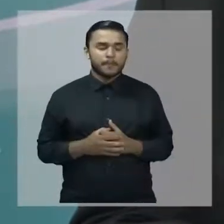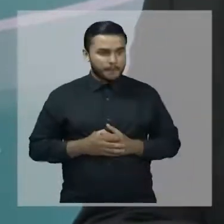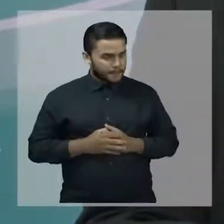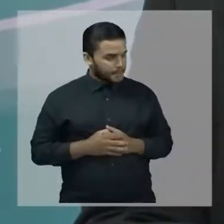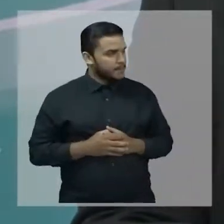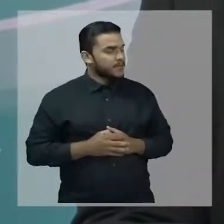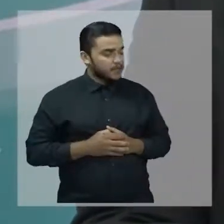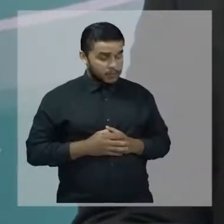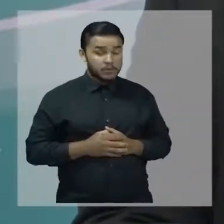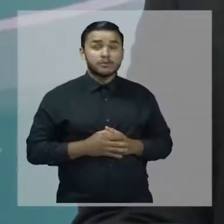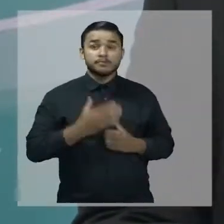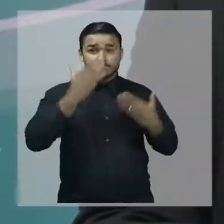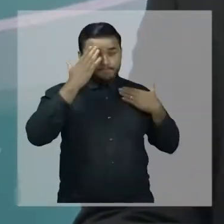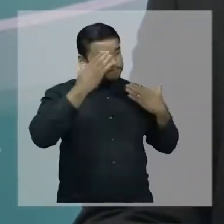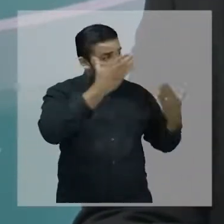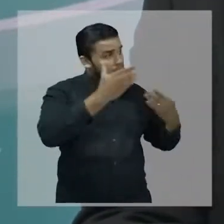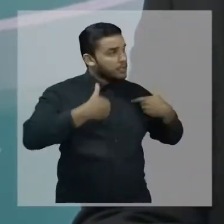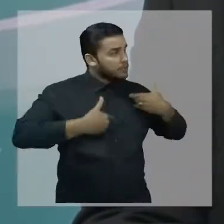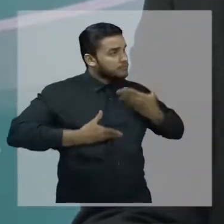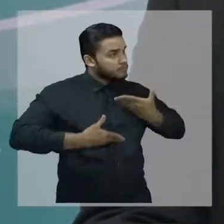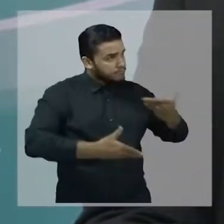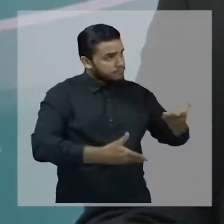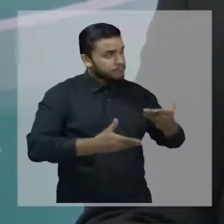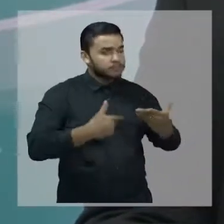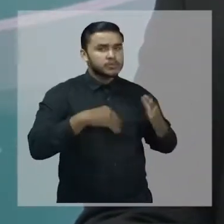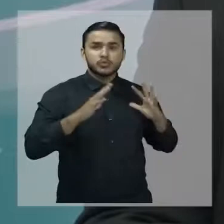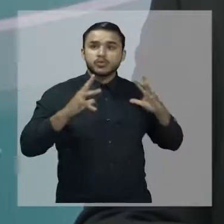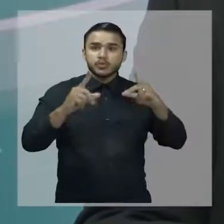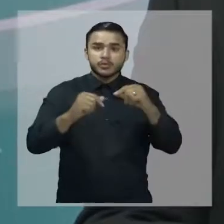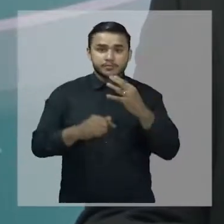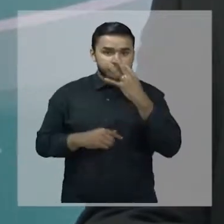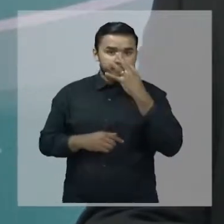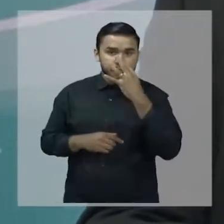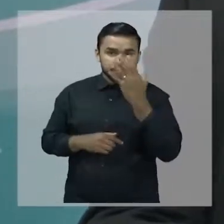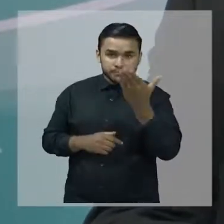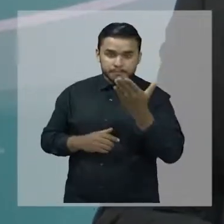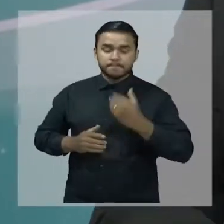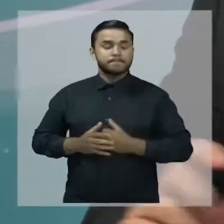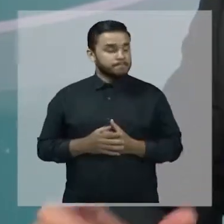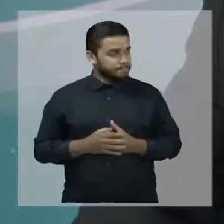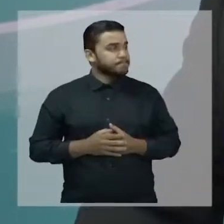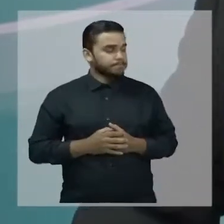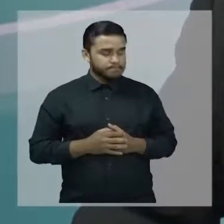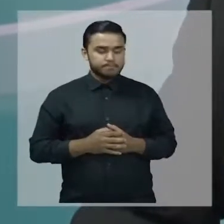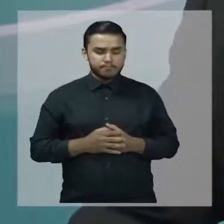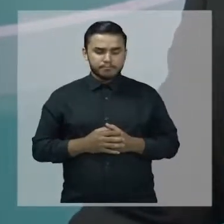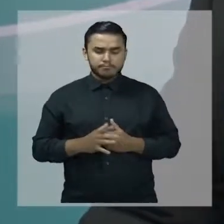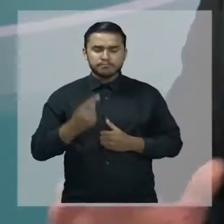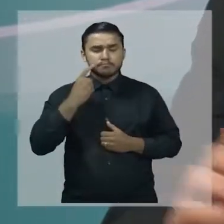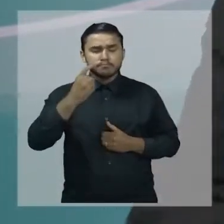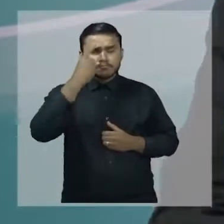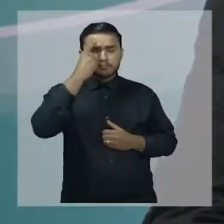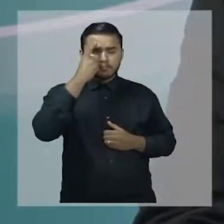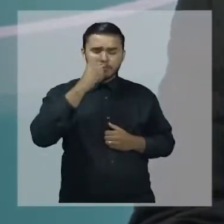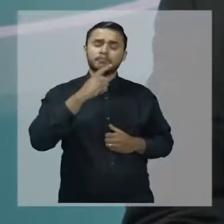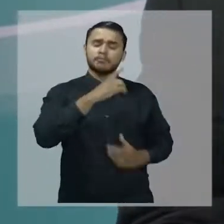amigo, ministro Biratã, e muito obrigado pelo convite, Arnaldo, aos telespectadores para estar aqui. Eu penso que o